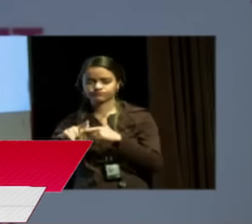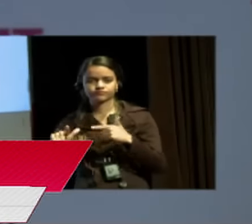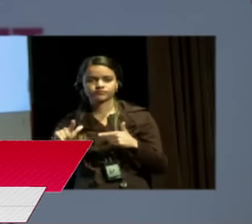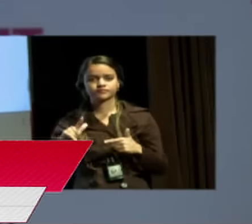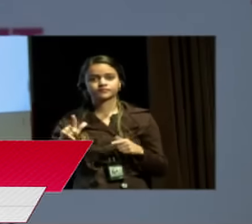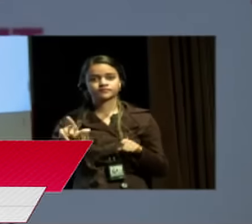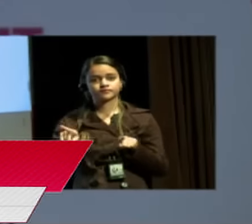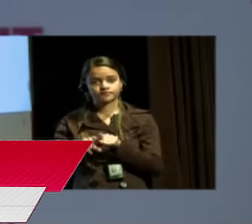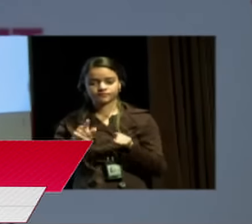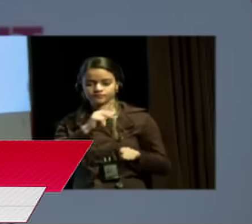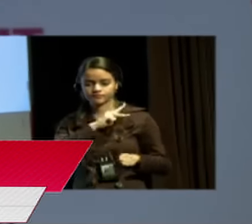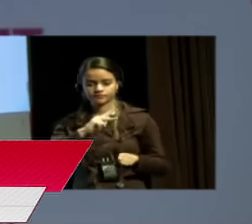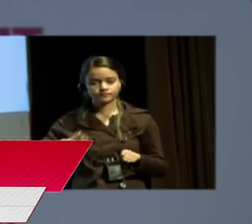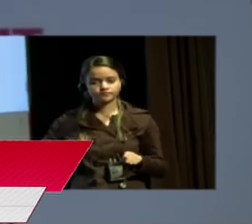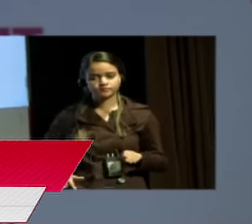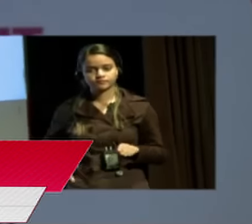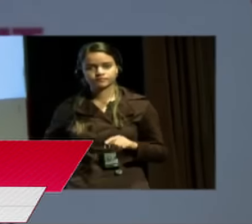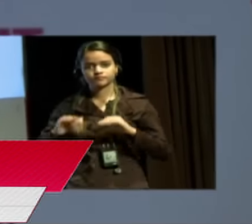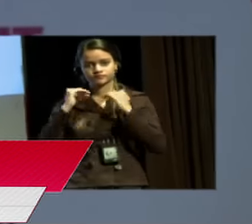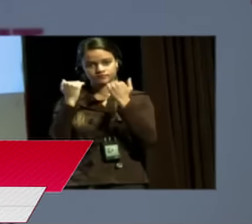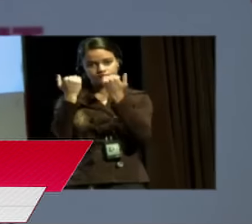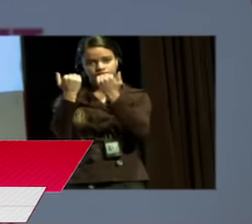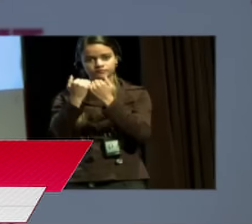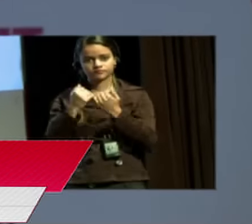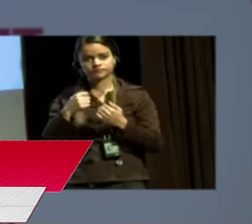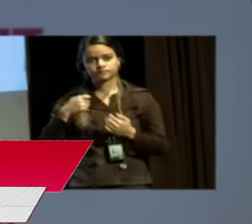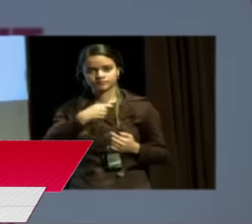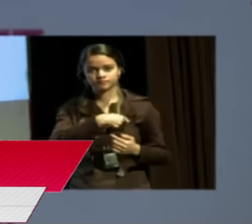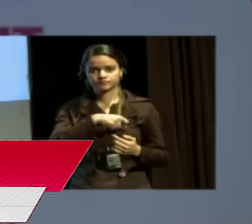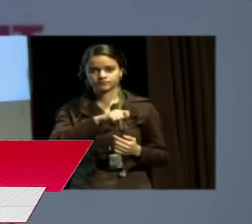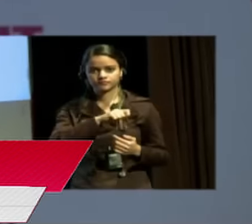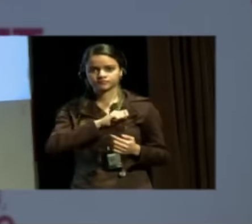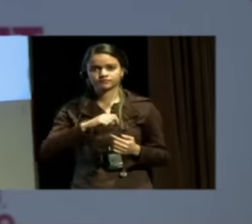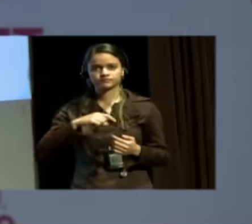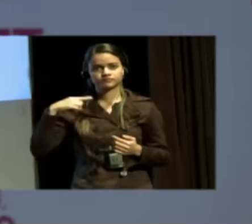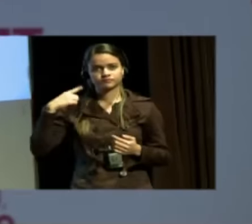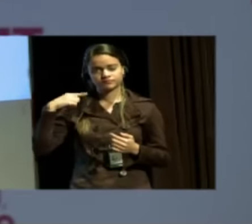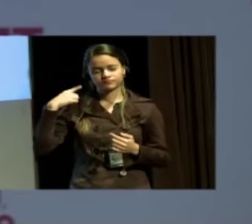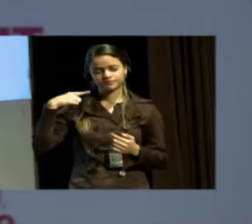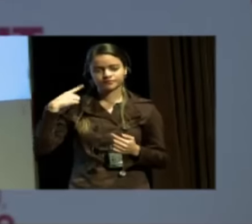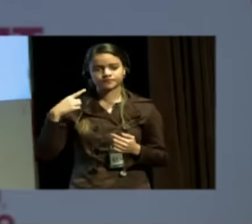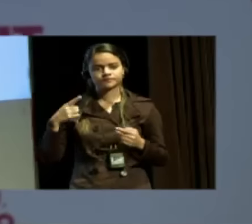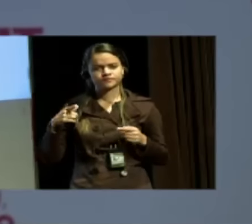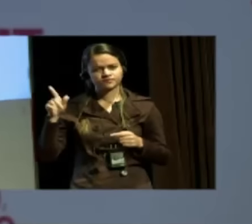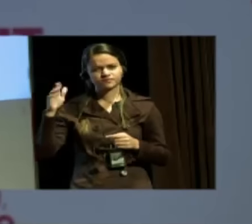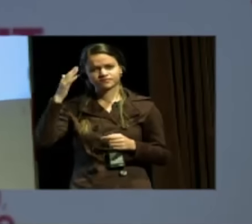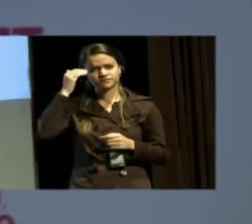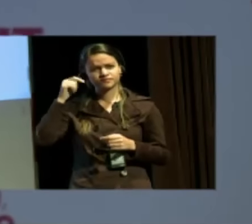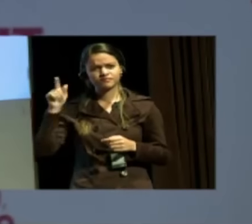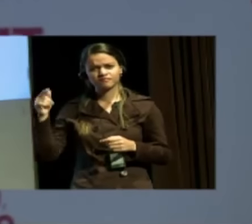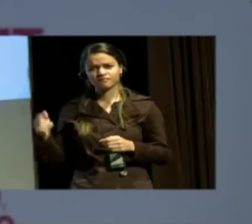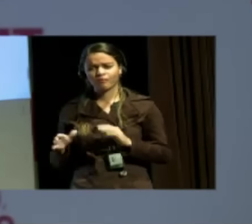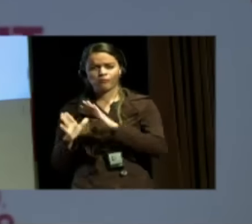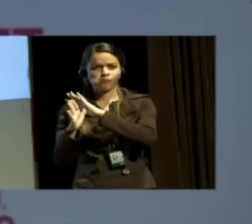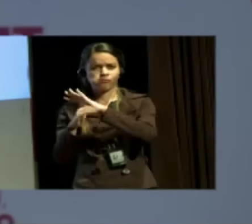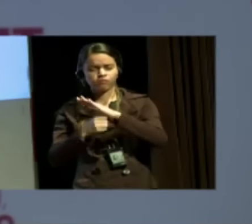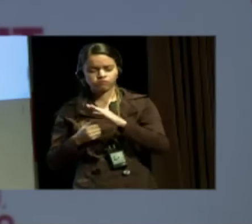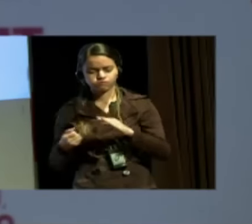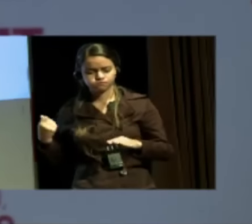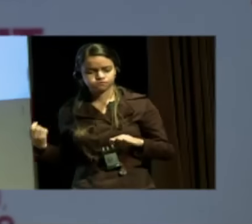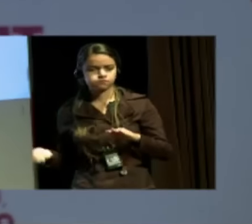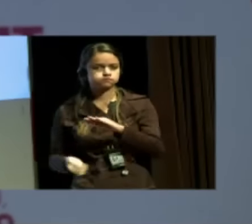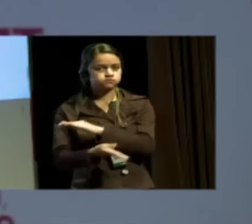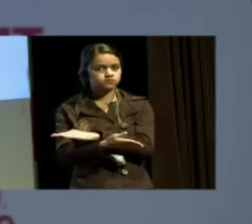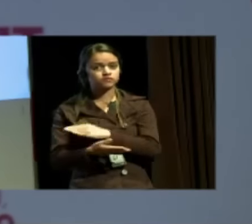dos Deputados reconhecidamente um corrupto comprovadamente um corrupto tenta caçar uma